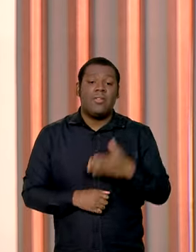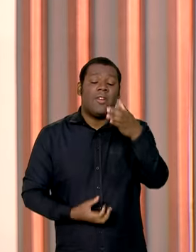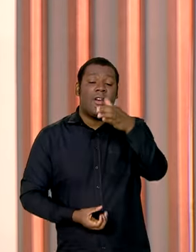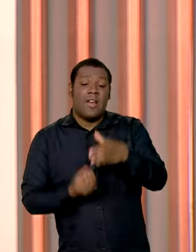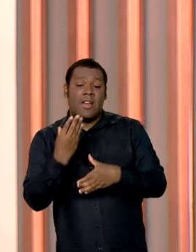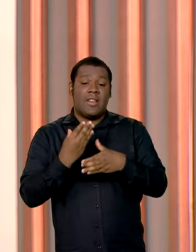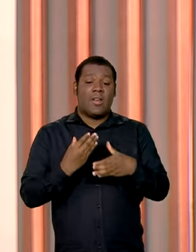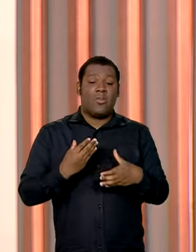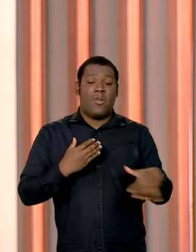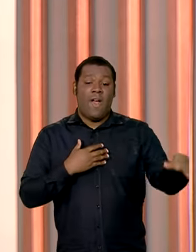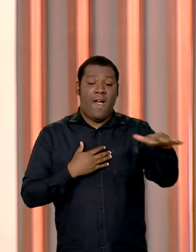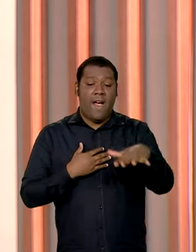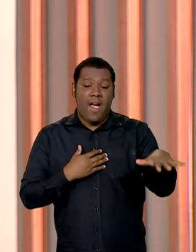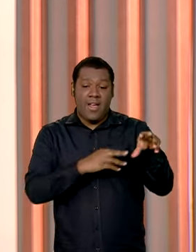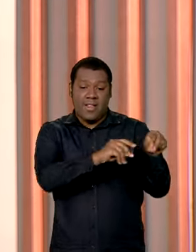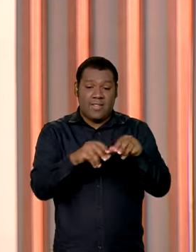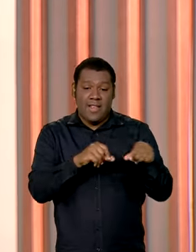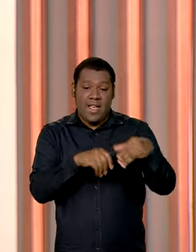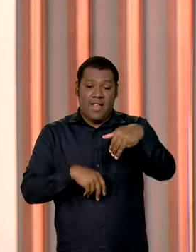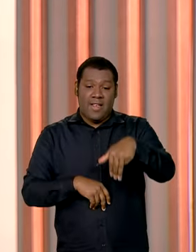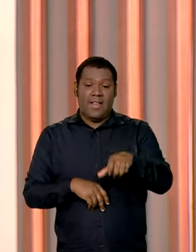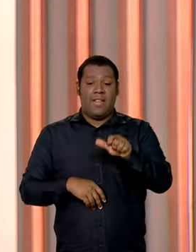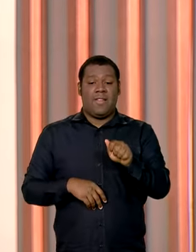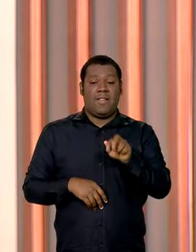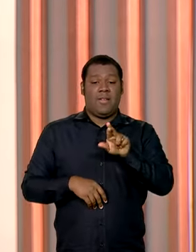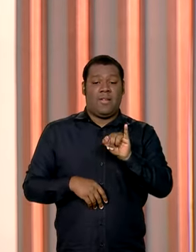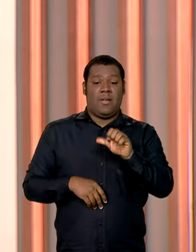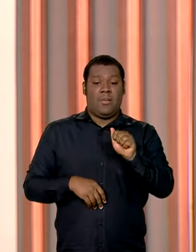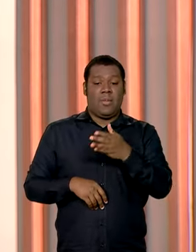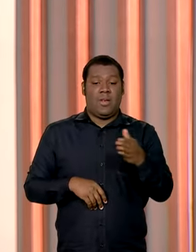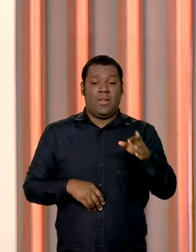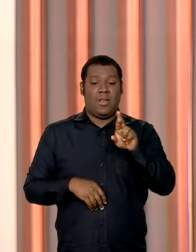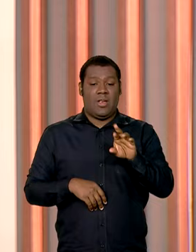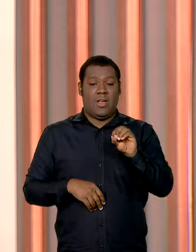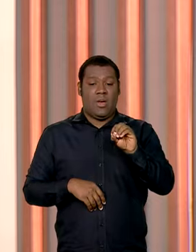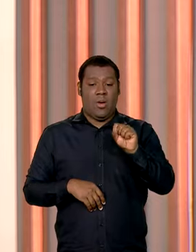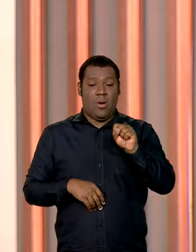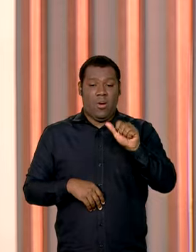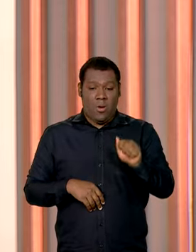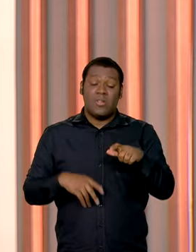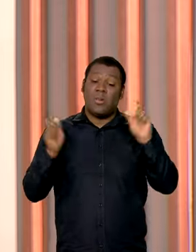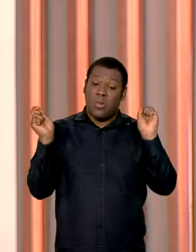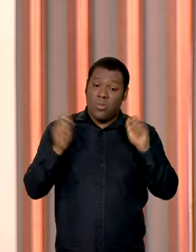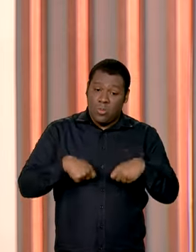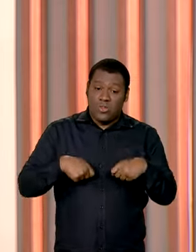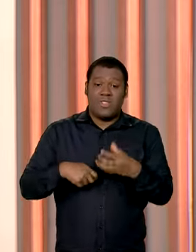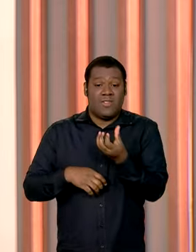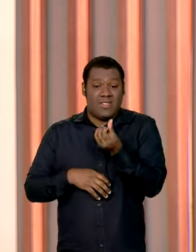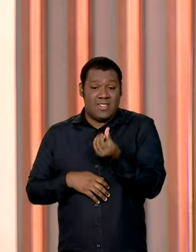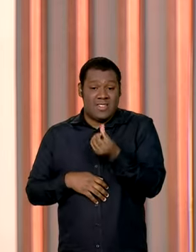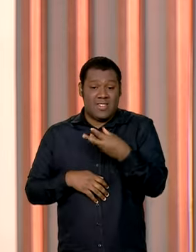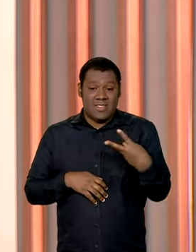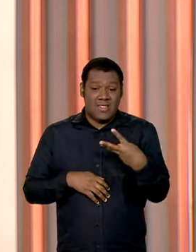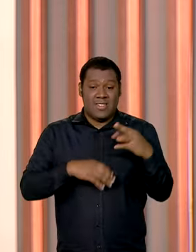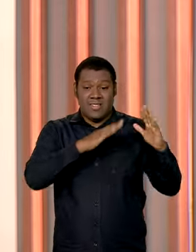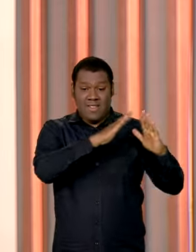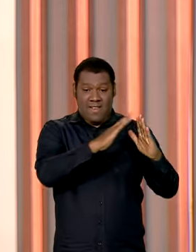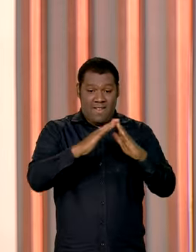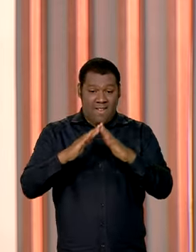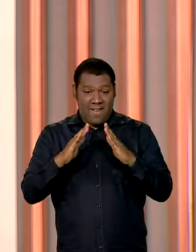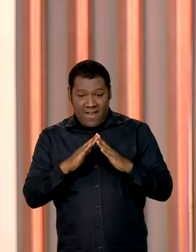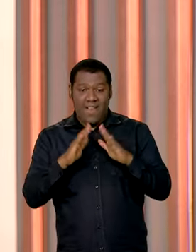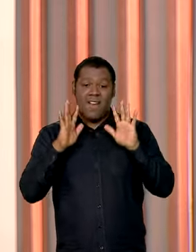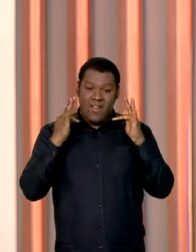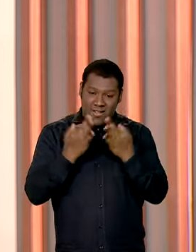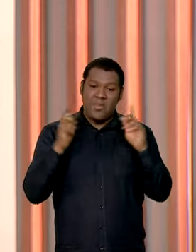criado o assentamento Maria Rosa do Contestado, com capacidade estimada para 63 unidades